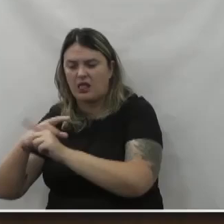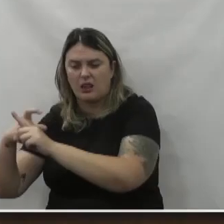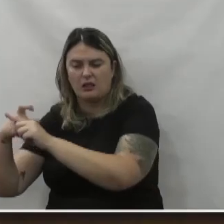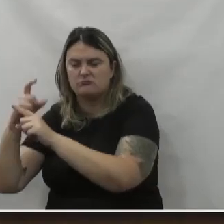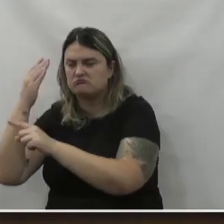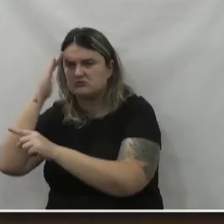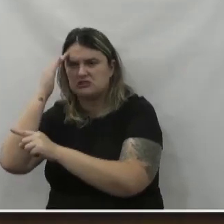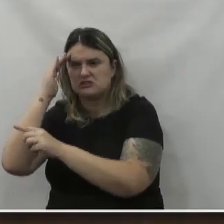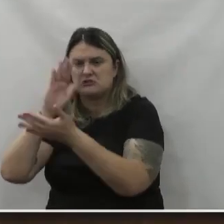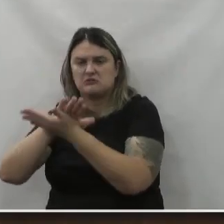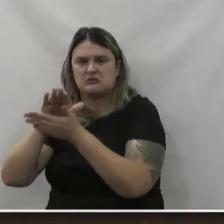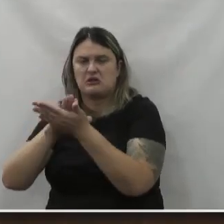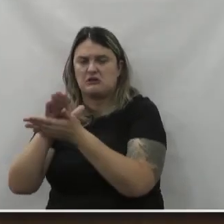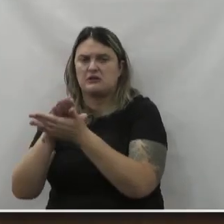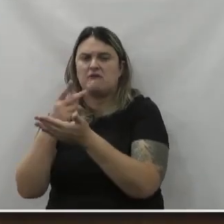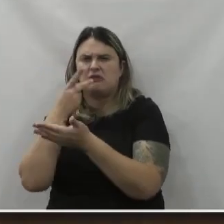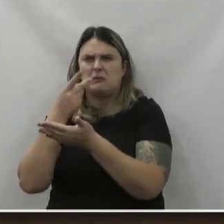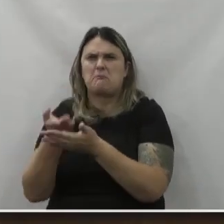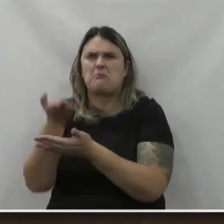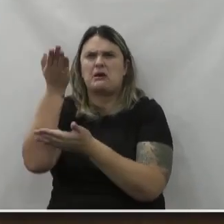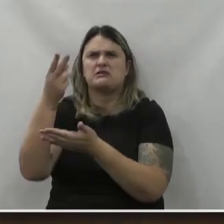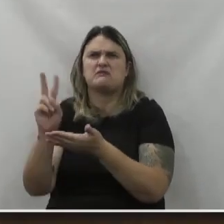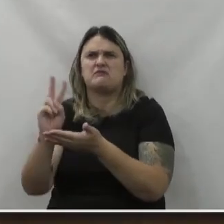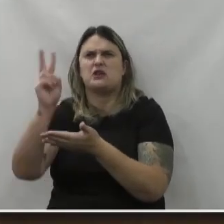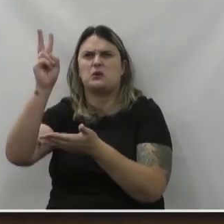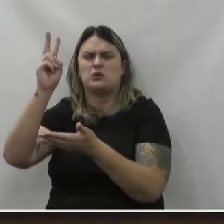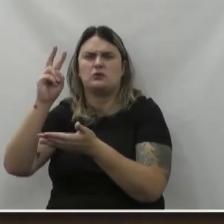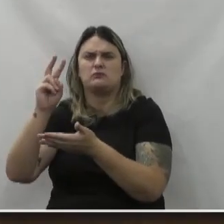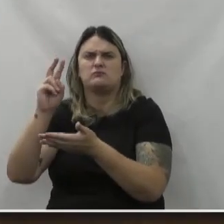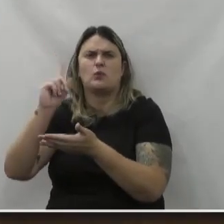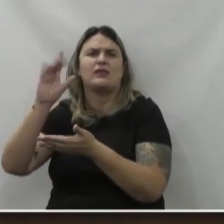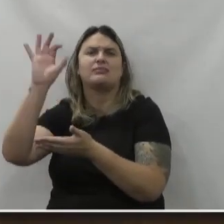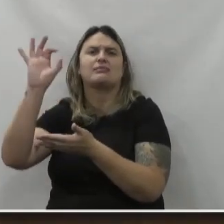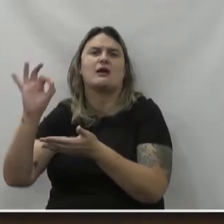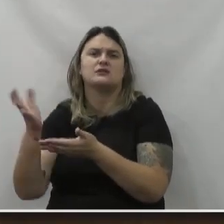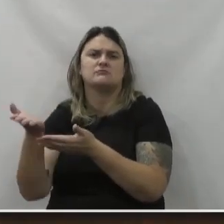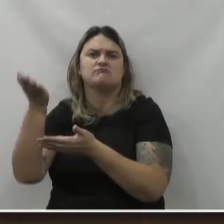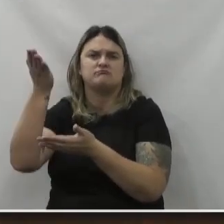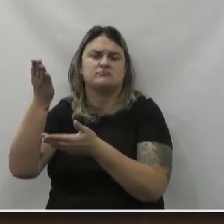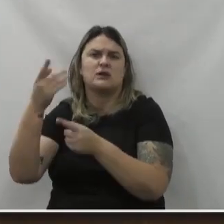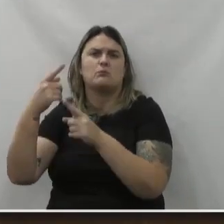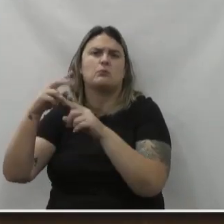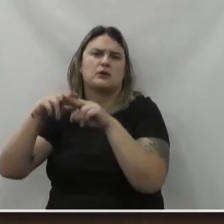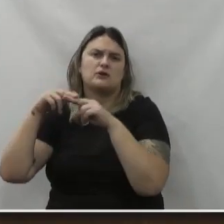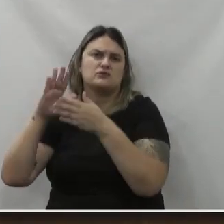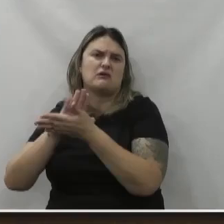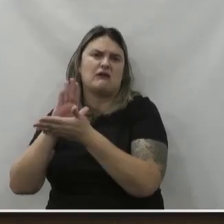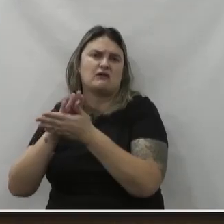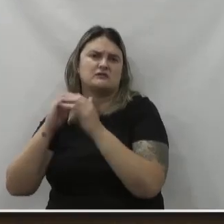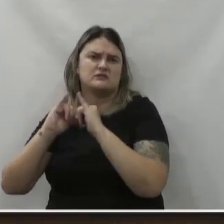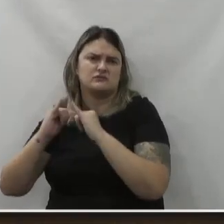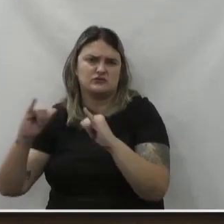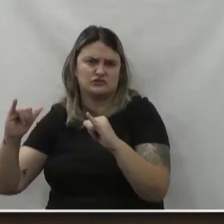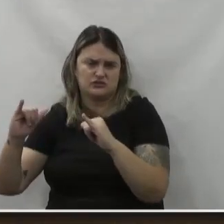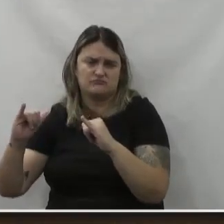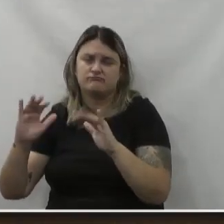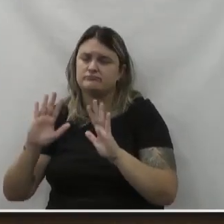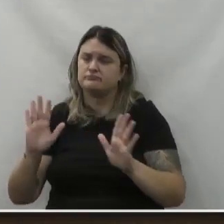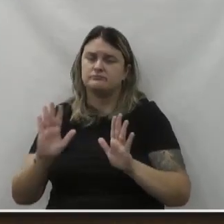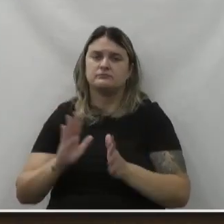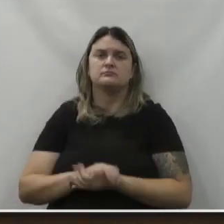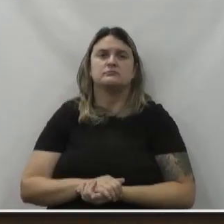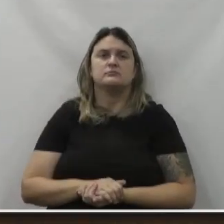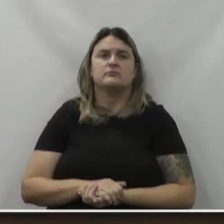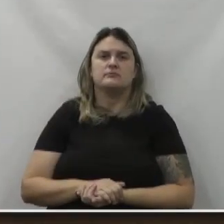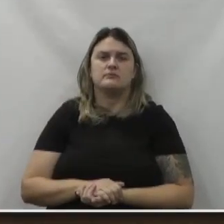ele aumentava o valor, não pela inflação, mas pelo aumento de energia elétrica. E eu